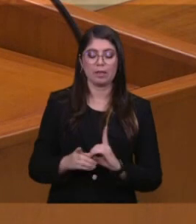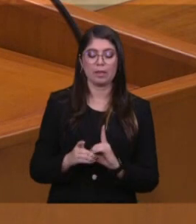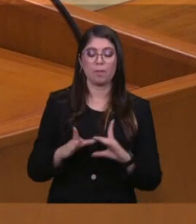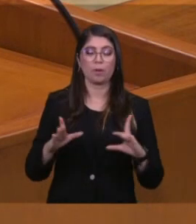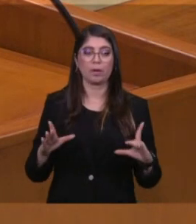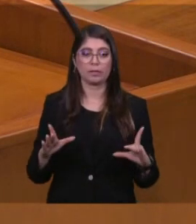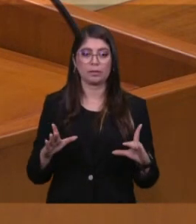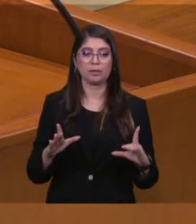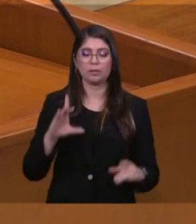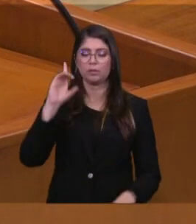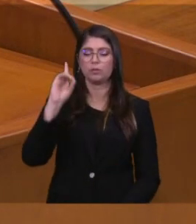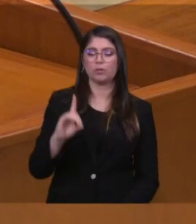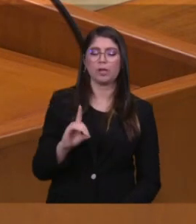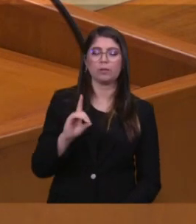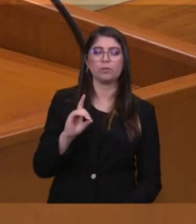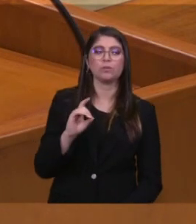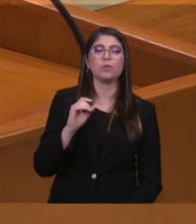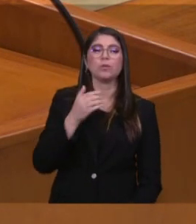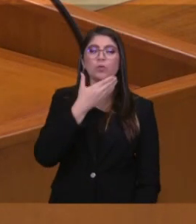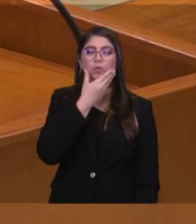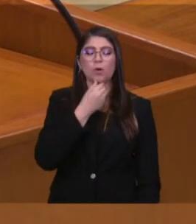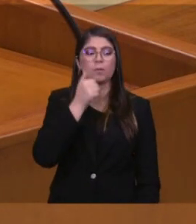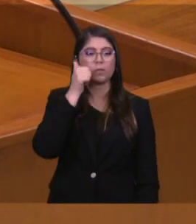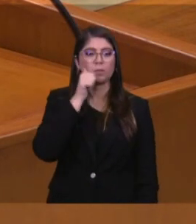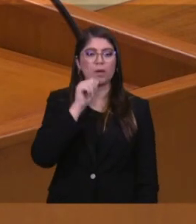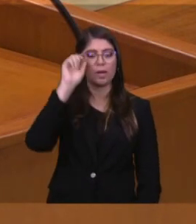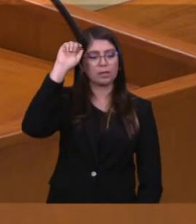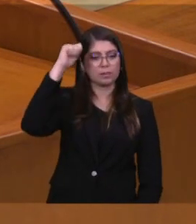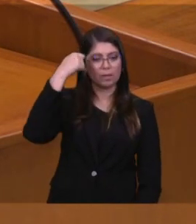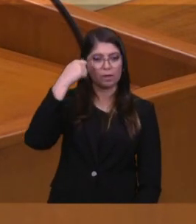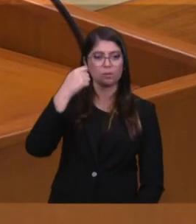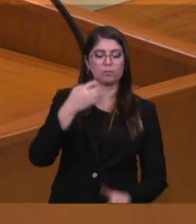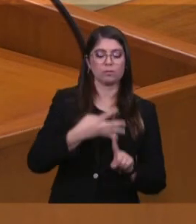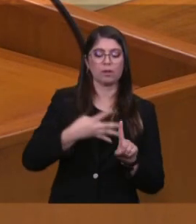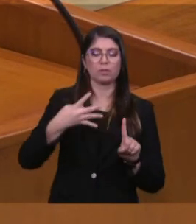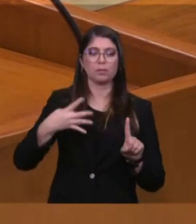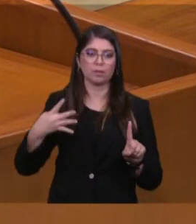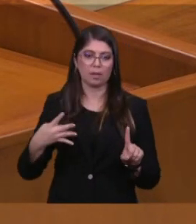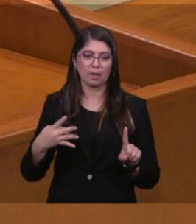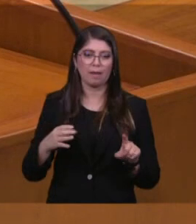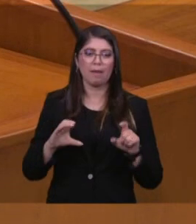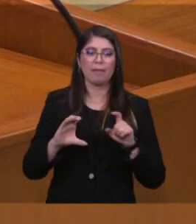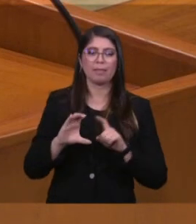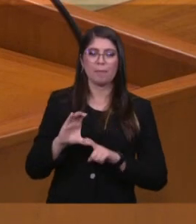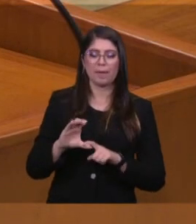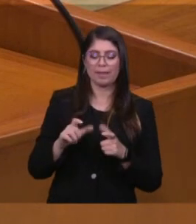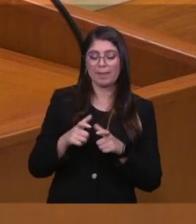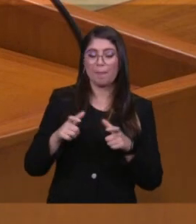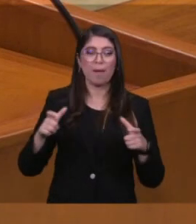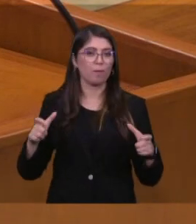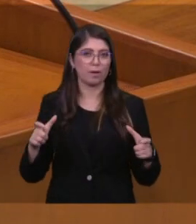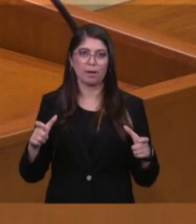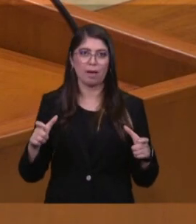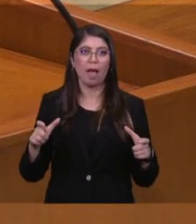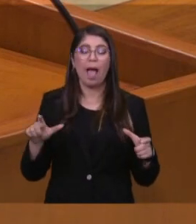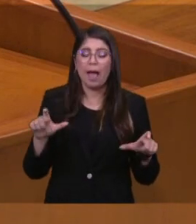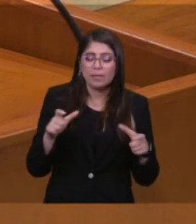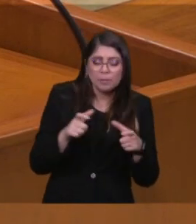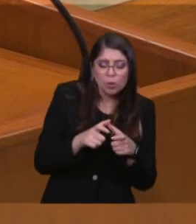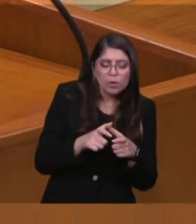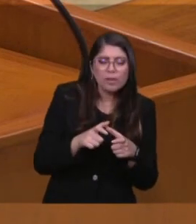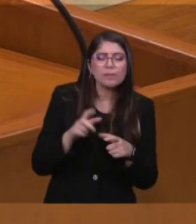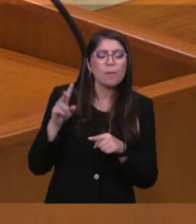mulheres, de negros, de homossexuais podem depender do processo político majoritário. As minorias são protegidas por